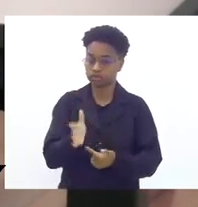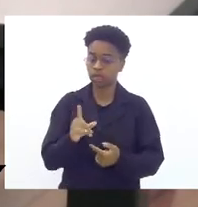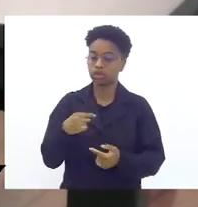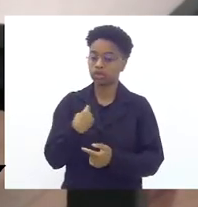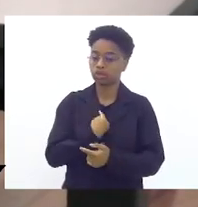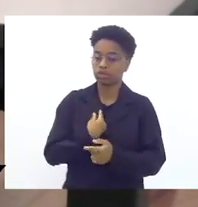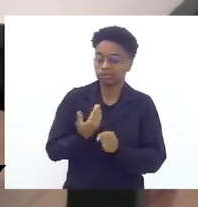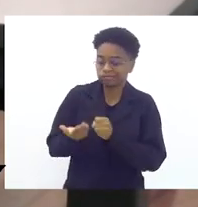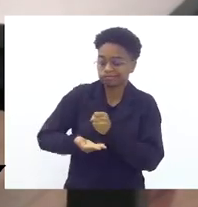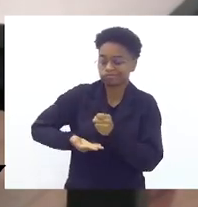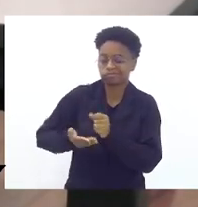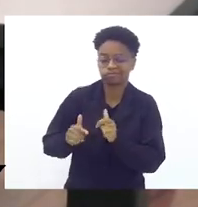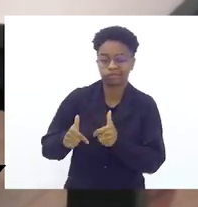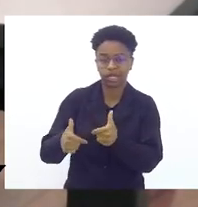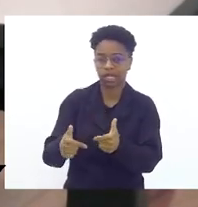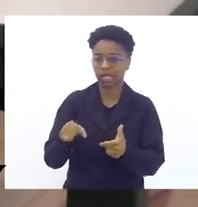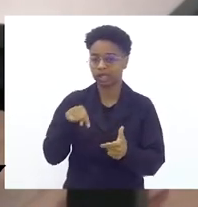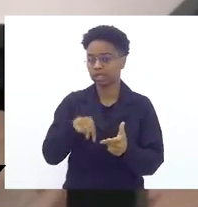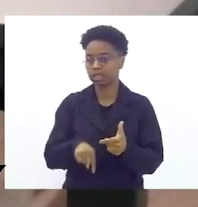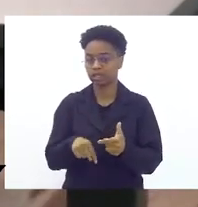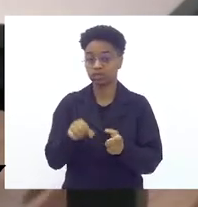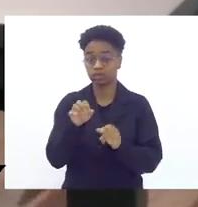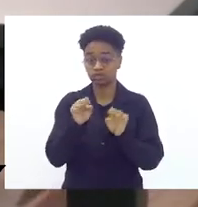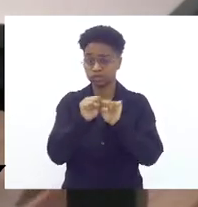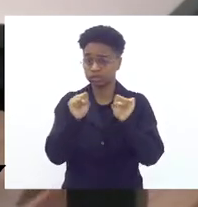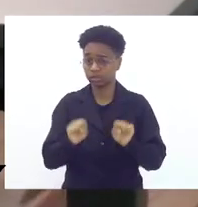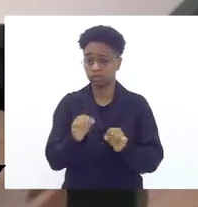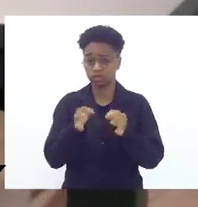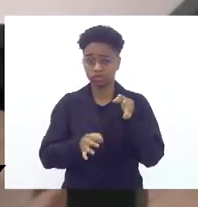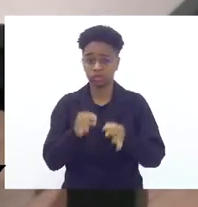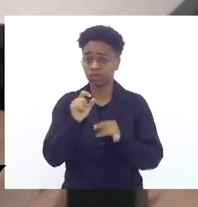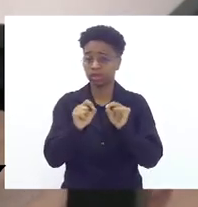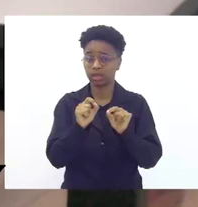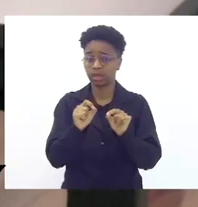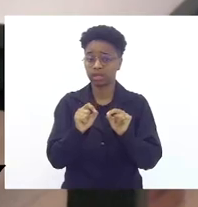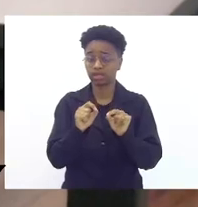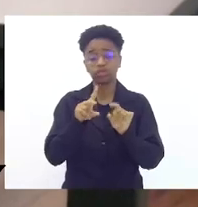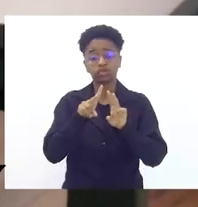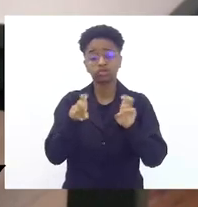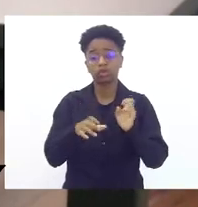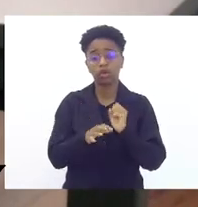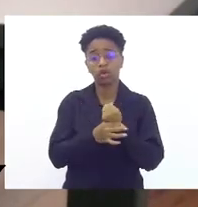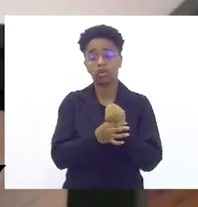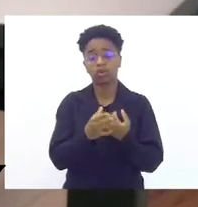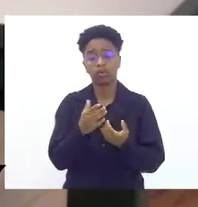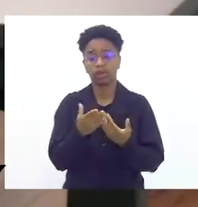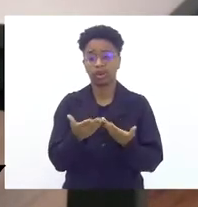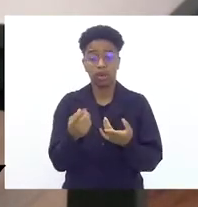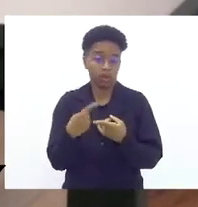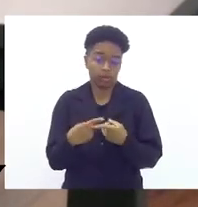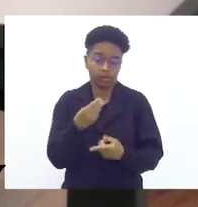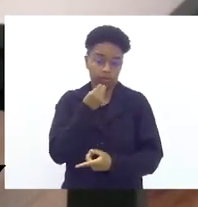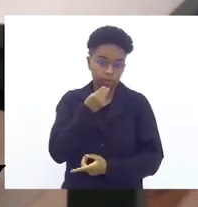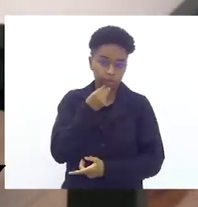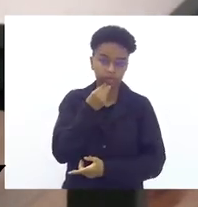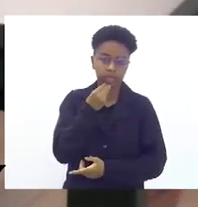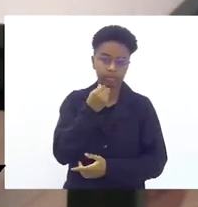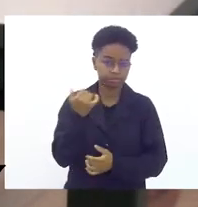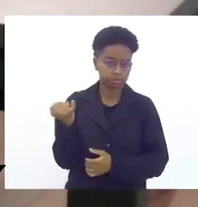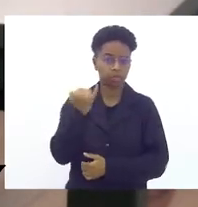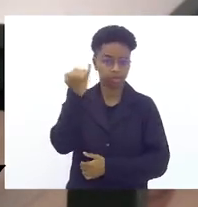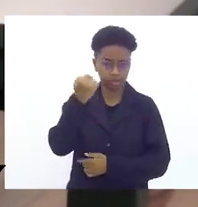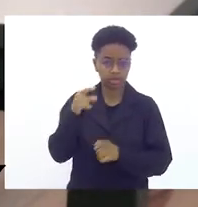muito primário no sistema de justiça porque a gente tá falando de garantismo é claro que é muito louvável